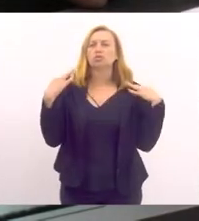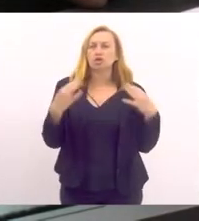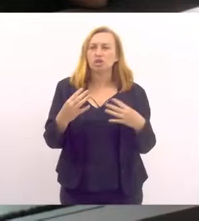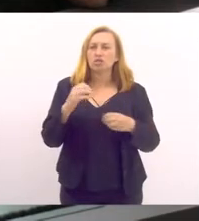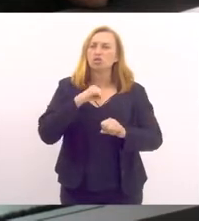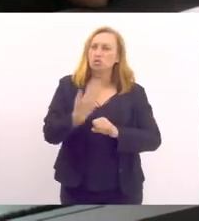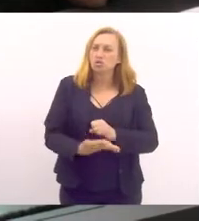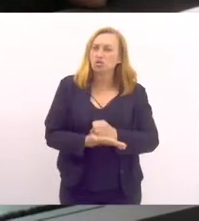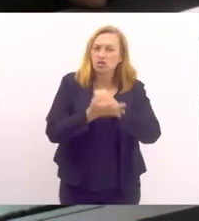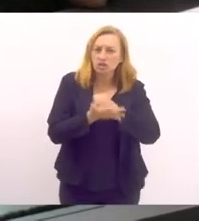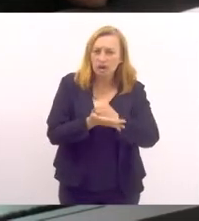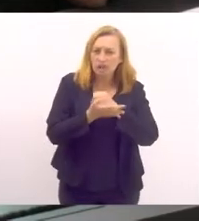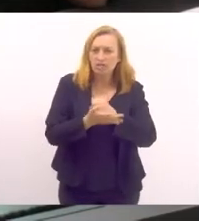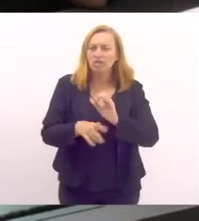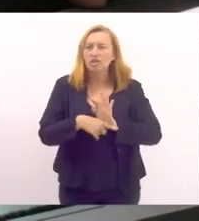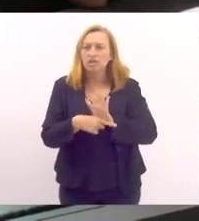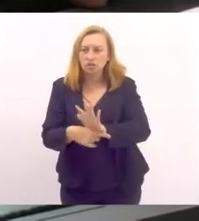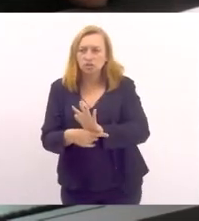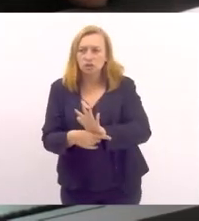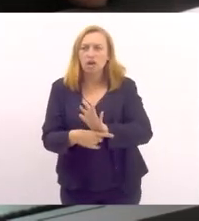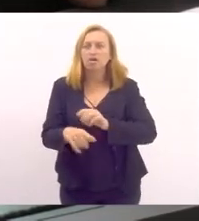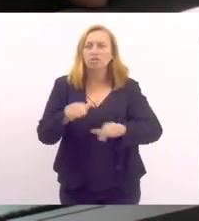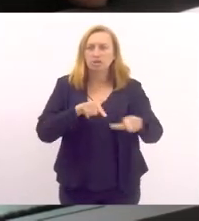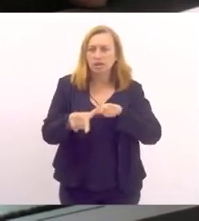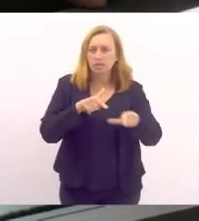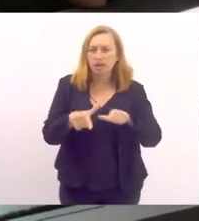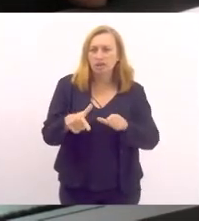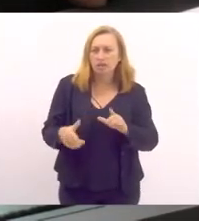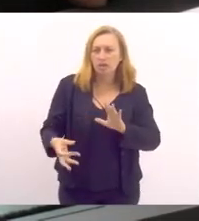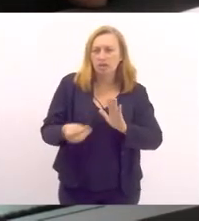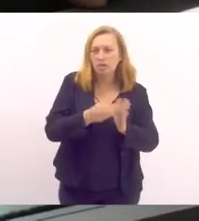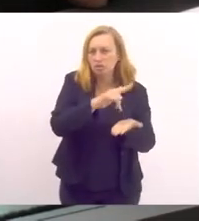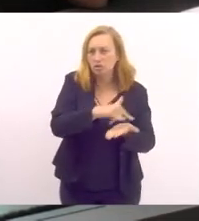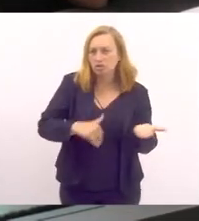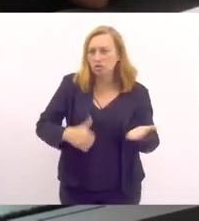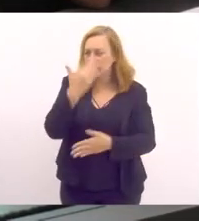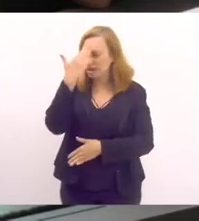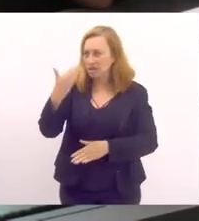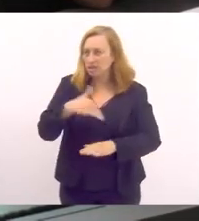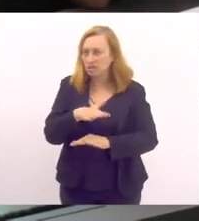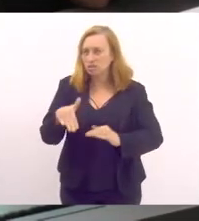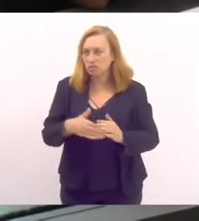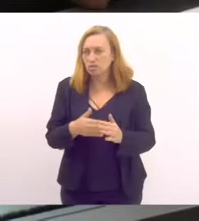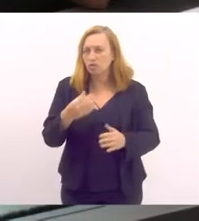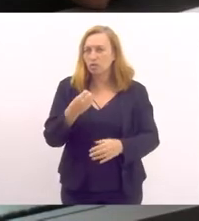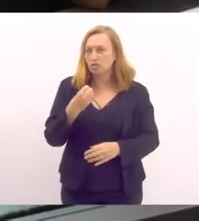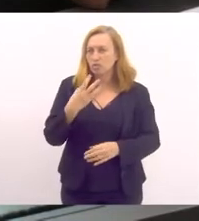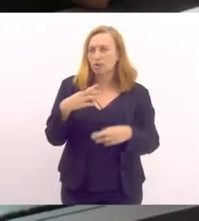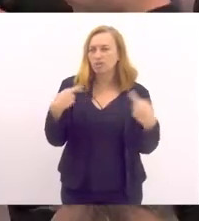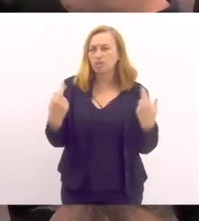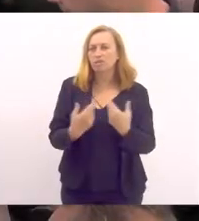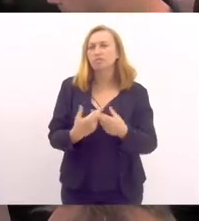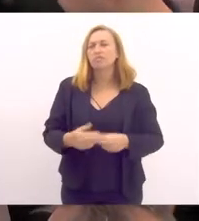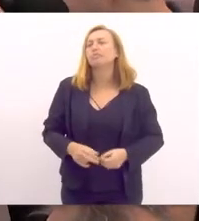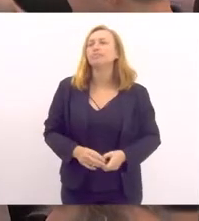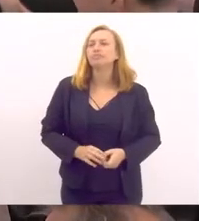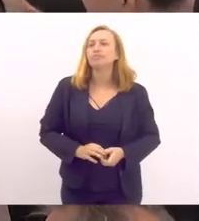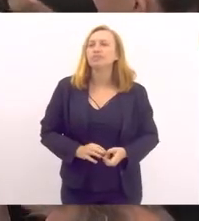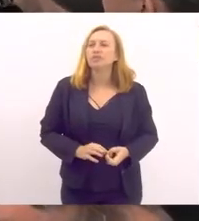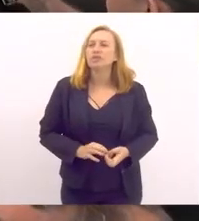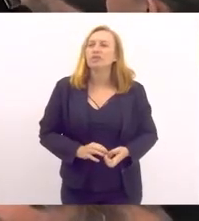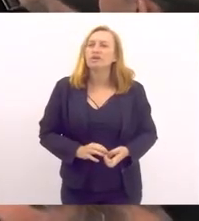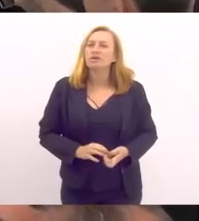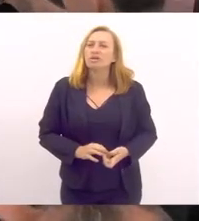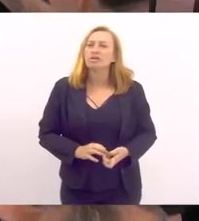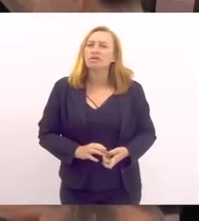regionalizar o trabalho, conforme está nesse documento. Muito obrigado a todos. e uma boa audiência.